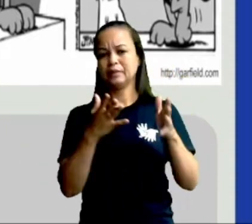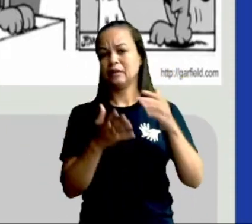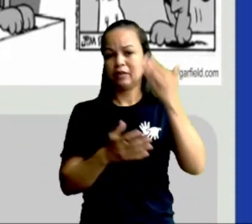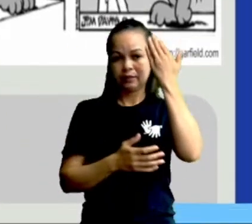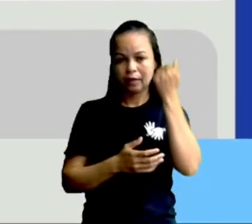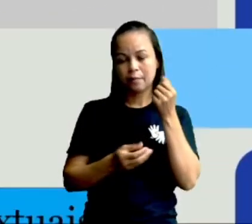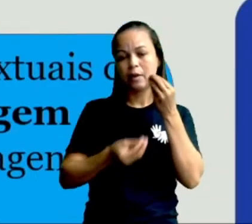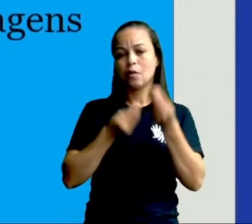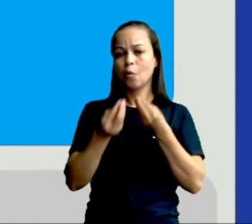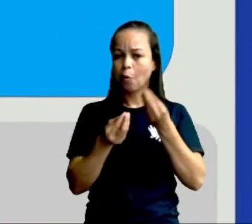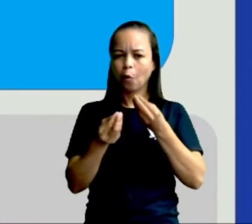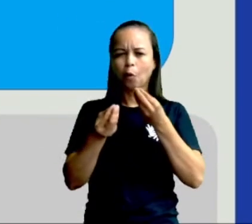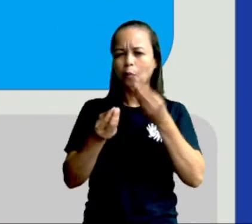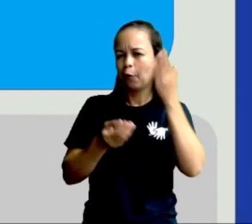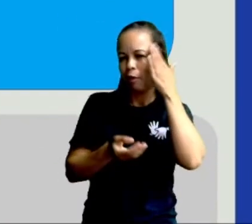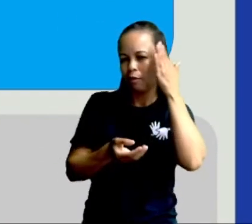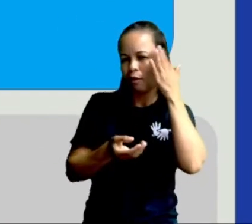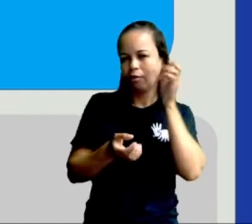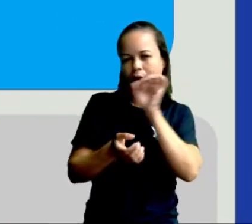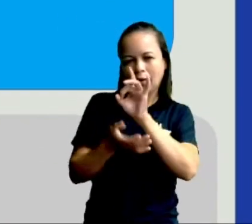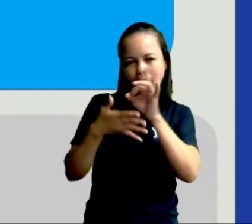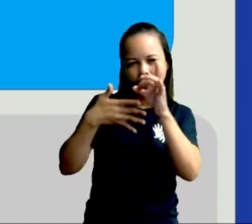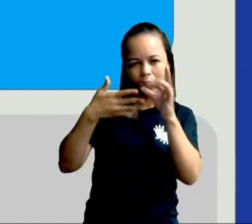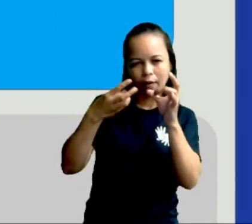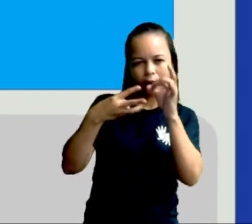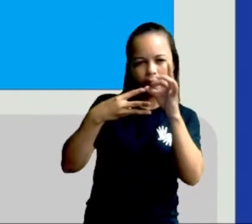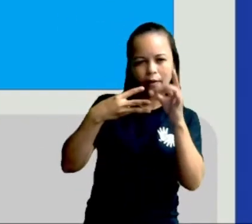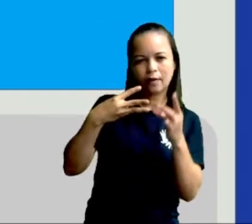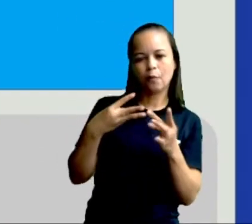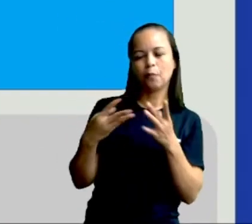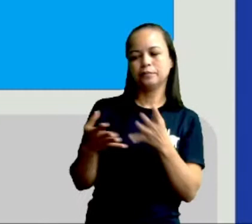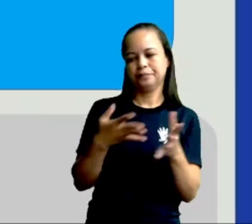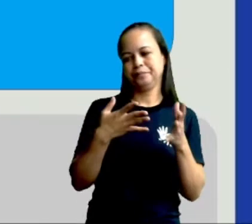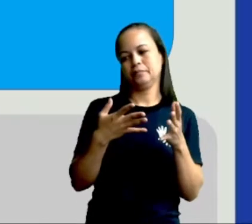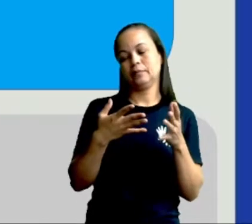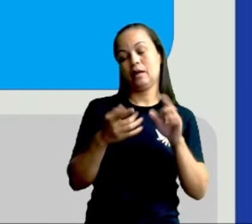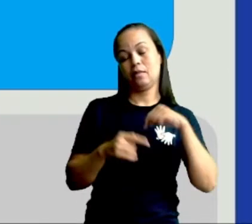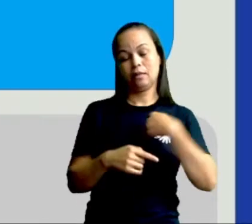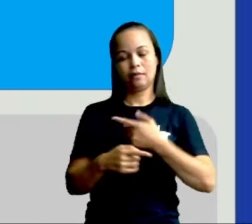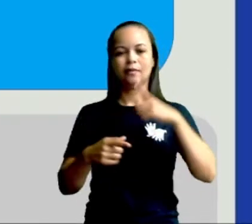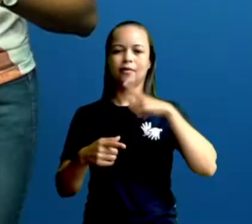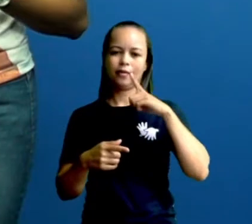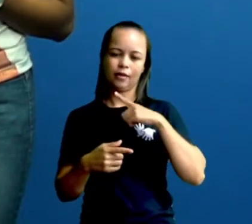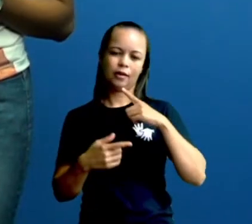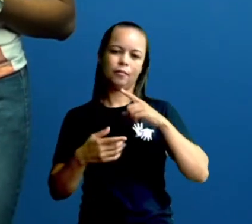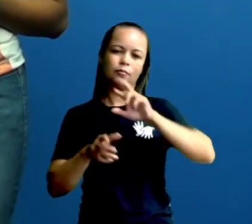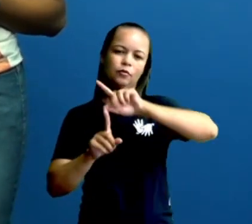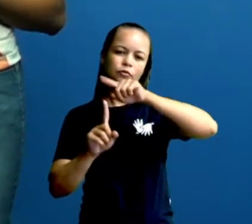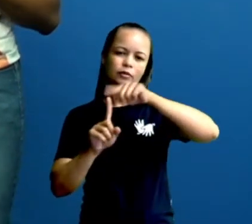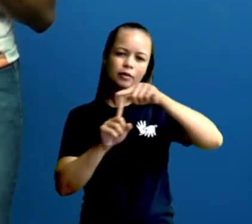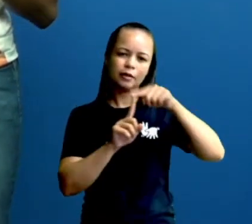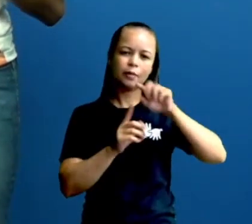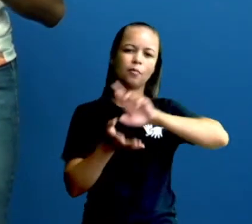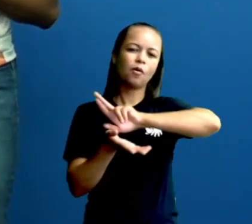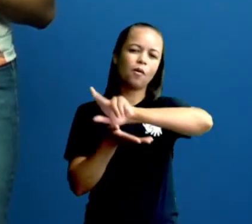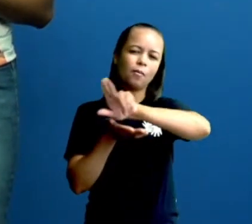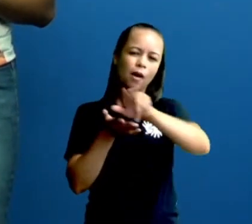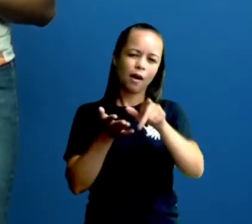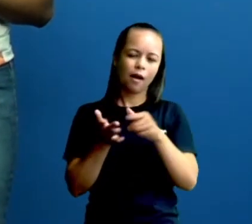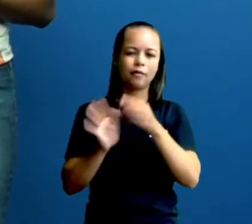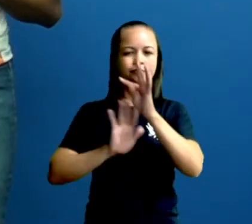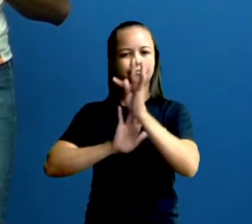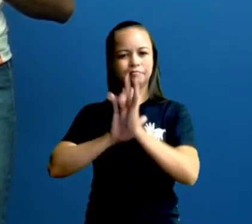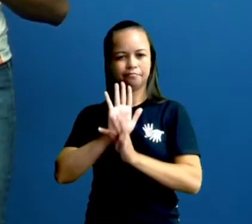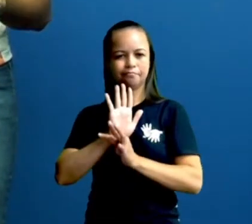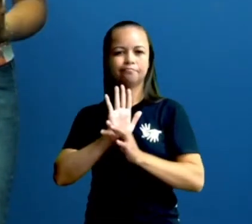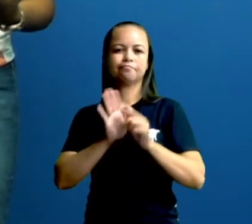interpretação. Bom, e aí a gente tem diferentes tipos de gêneros textuais. Então, dentro da